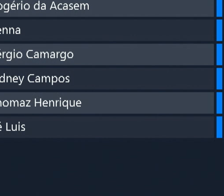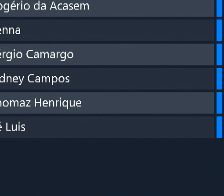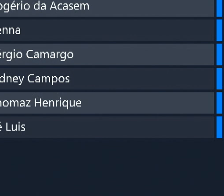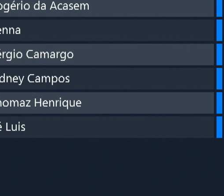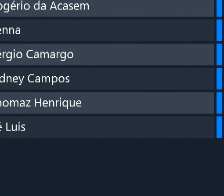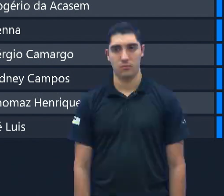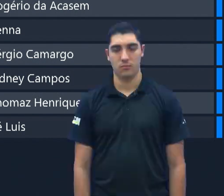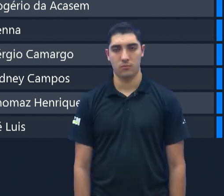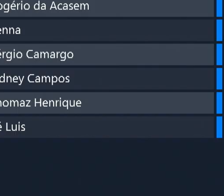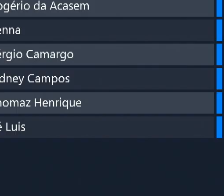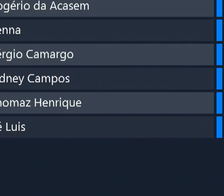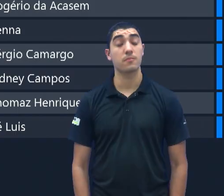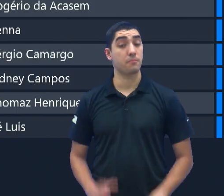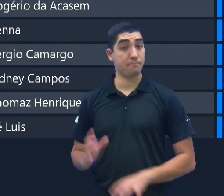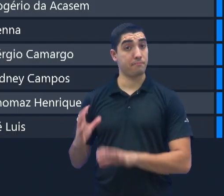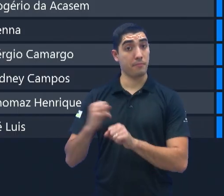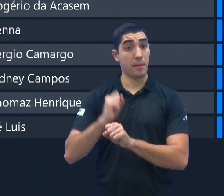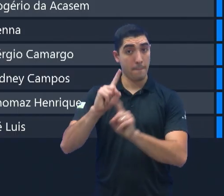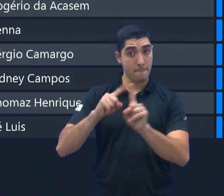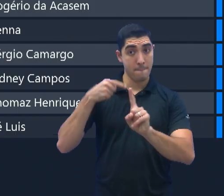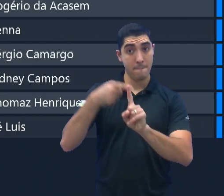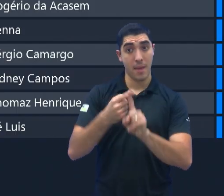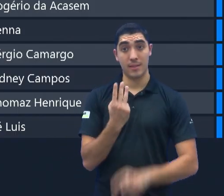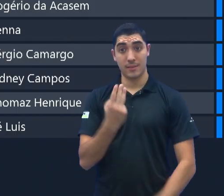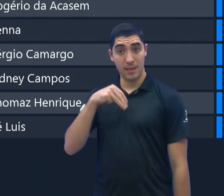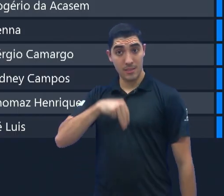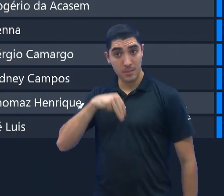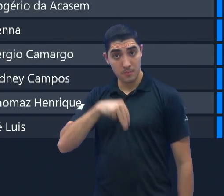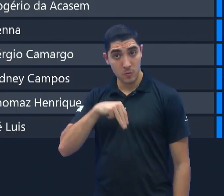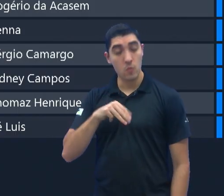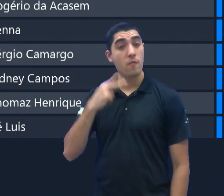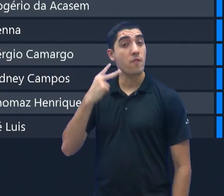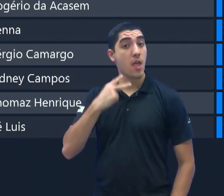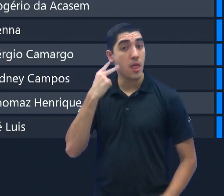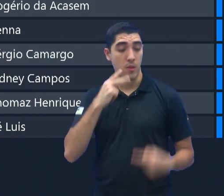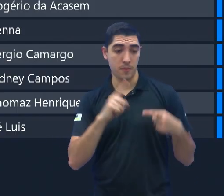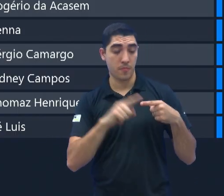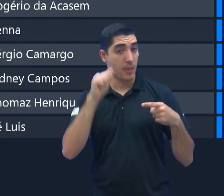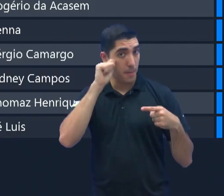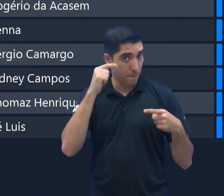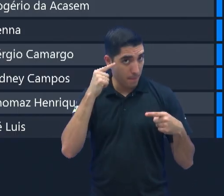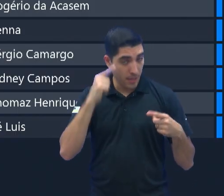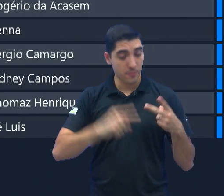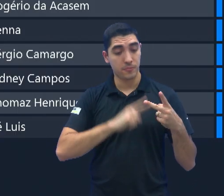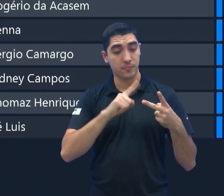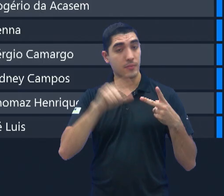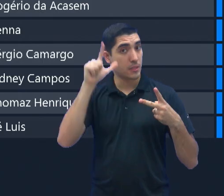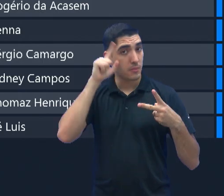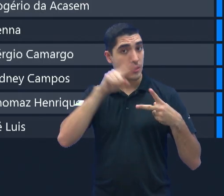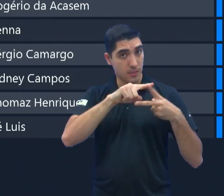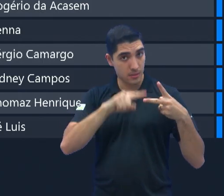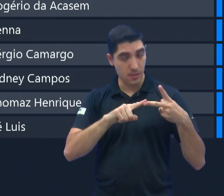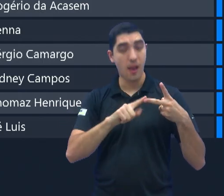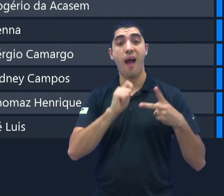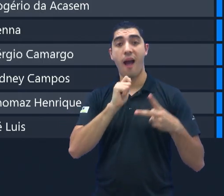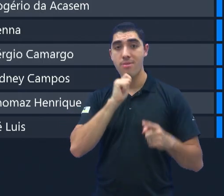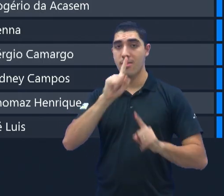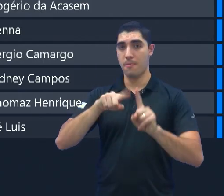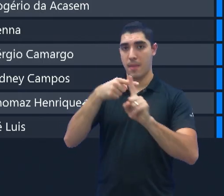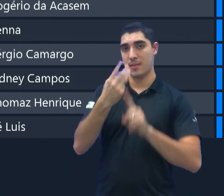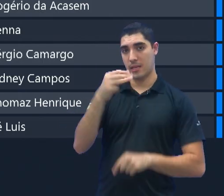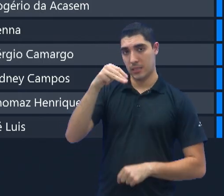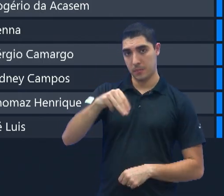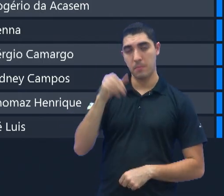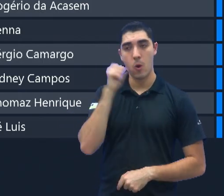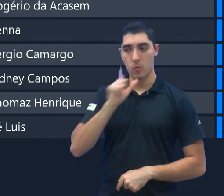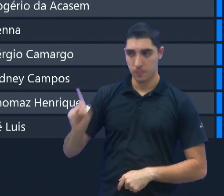Concedo tempo adicional de 3 minutos para a vereadora Amélia Nobre e o vereador Lino Bispo registrarem seus